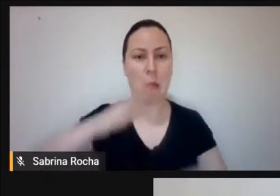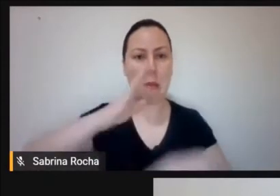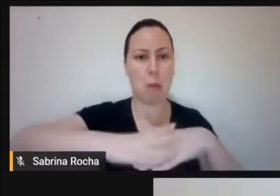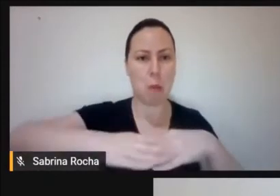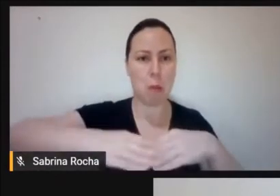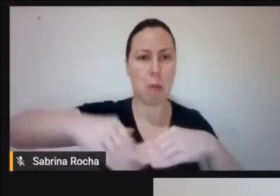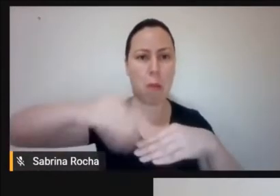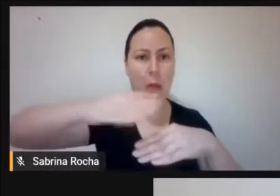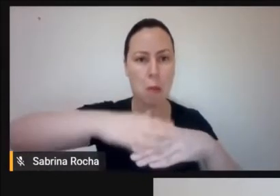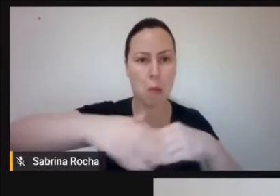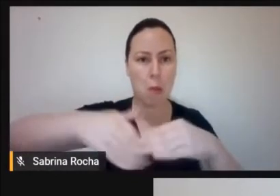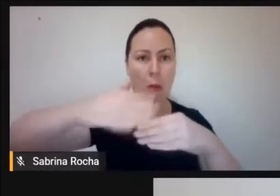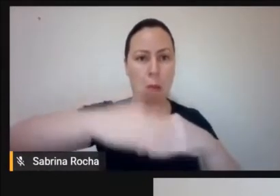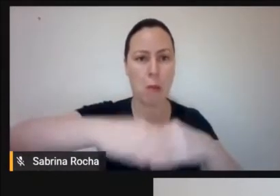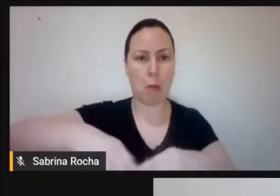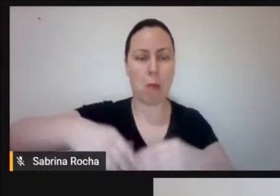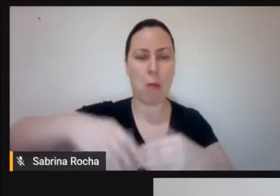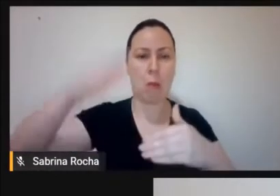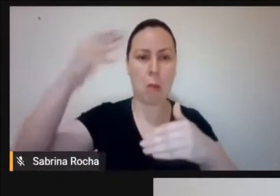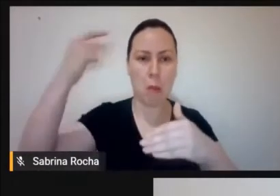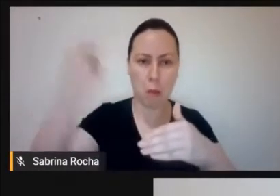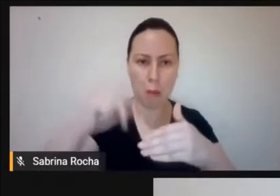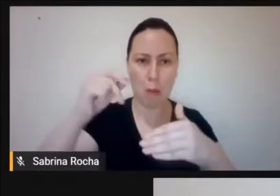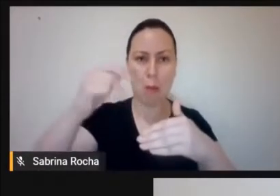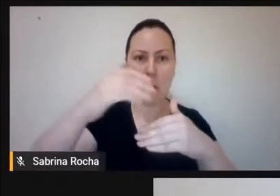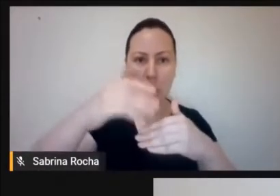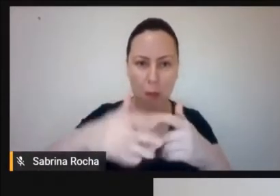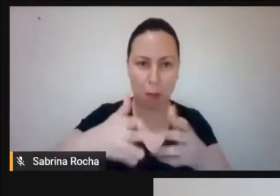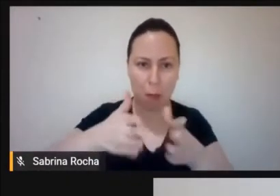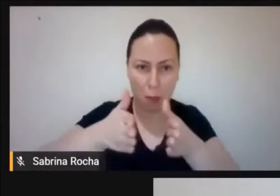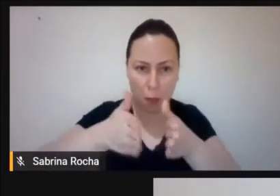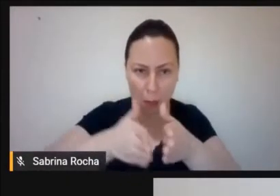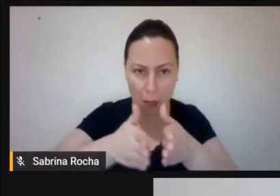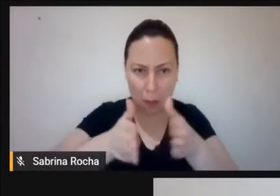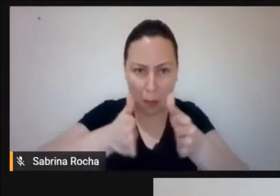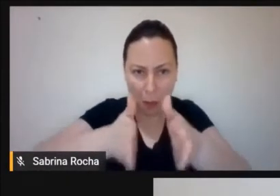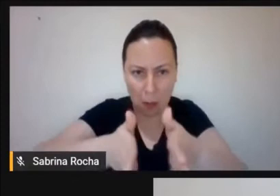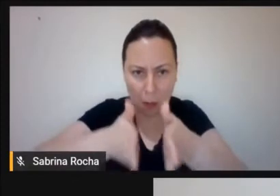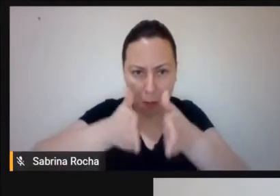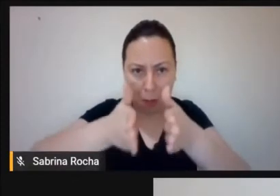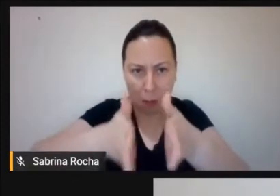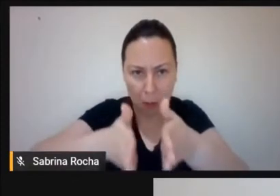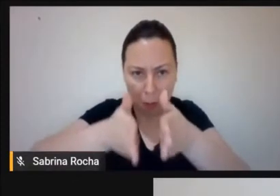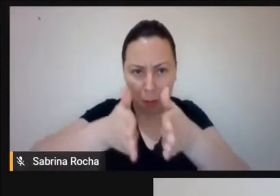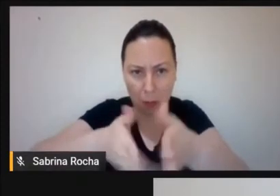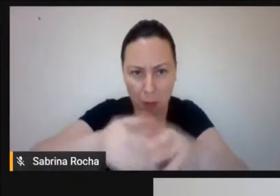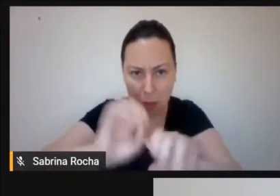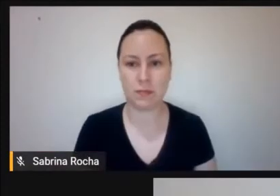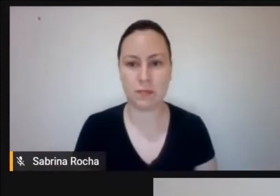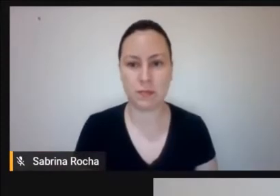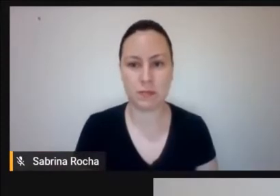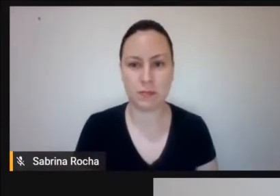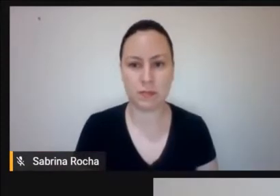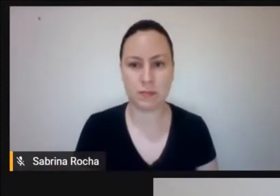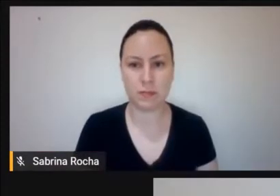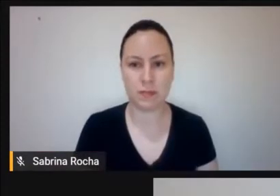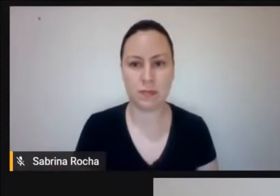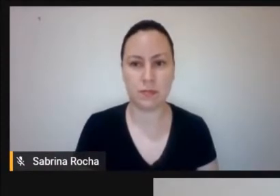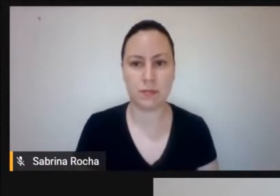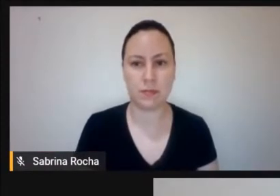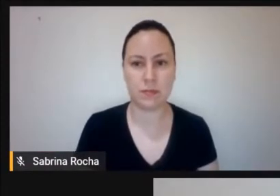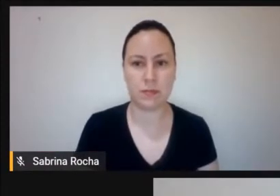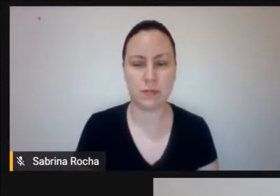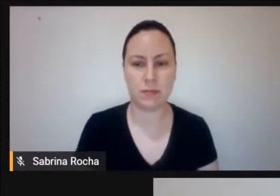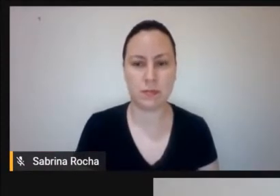vêm no mundo para adaptar eles a essa mesmice, a do mundo adulto.